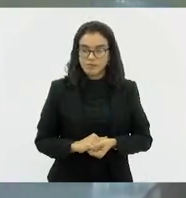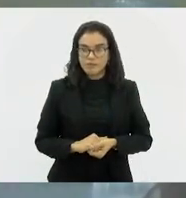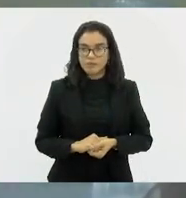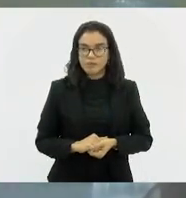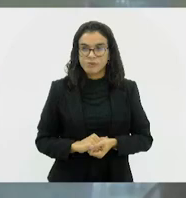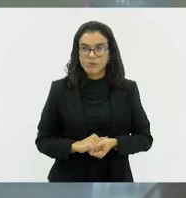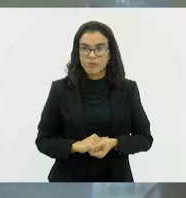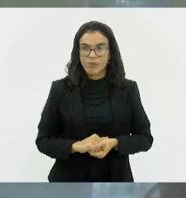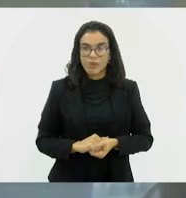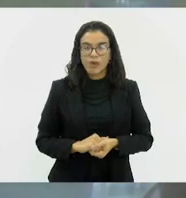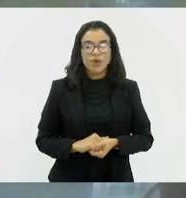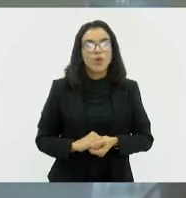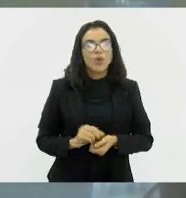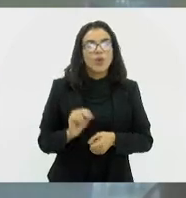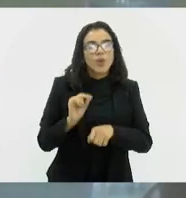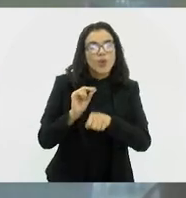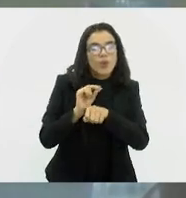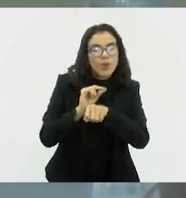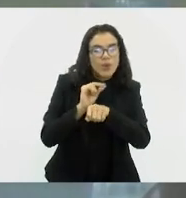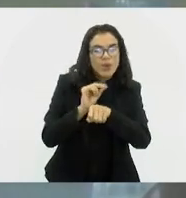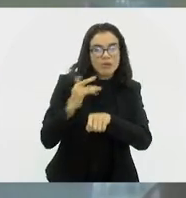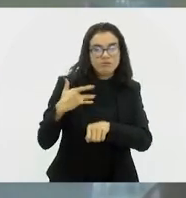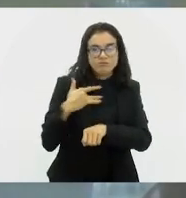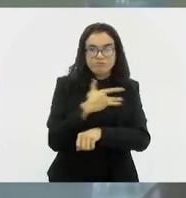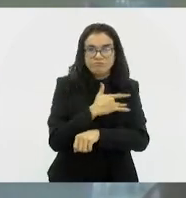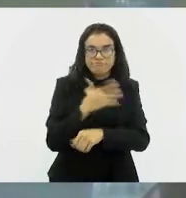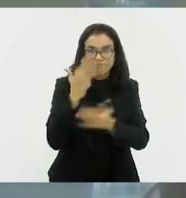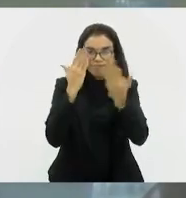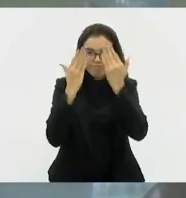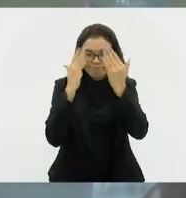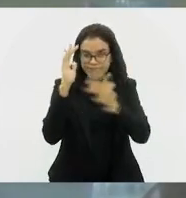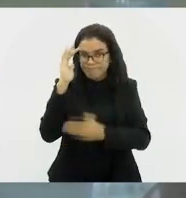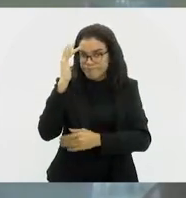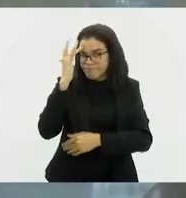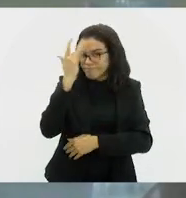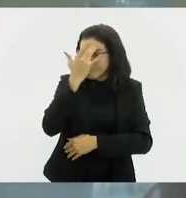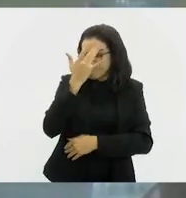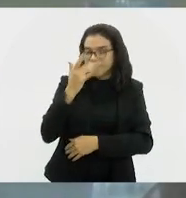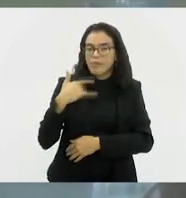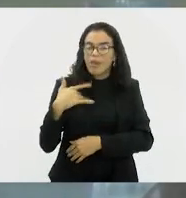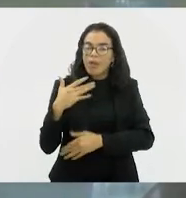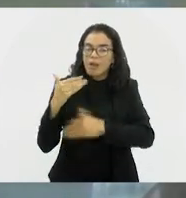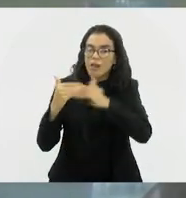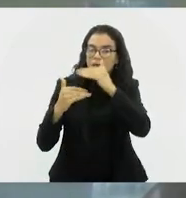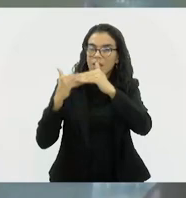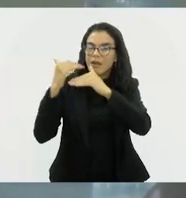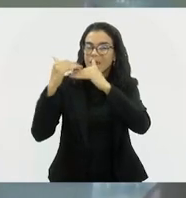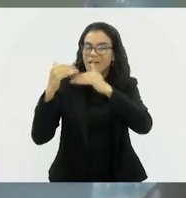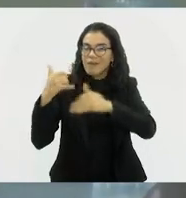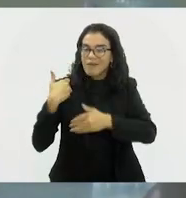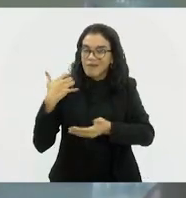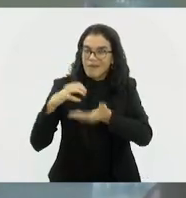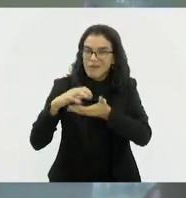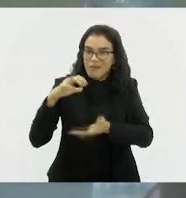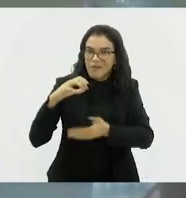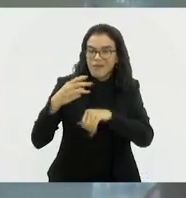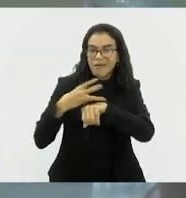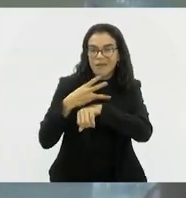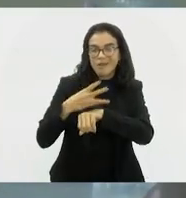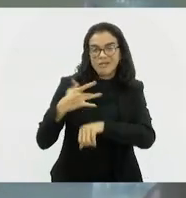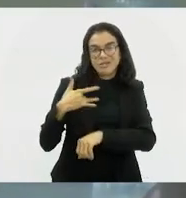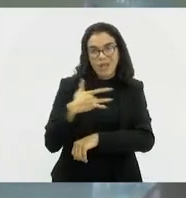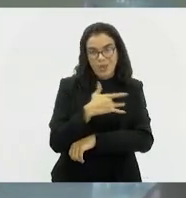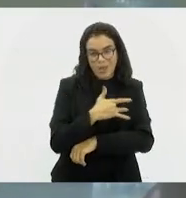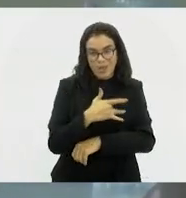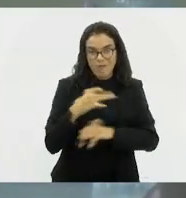Pois o cuidado com a saúde mental colabora para que o processo de envelhecimento aconteça de maneira mais natural e saudável